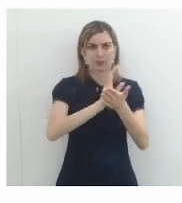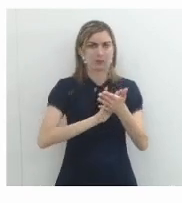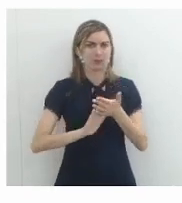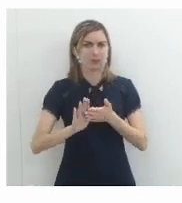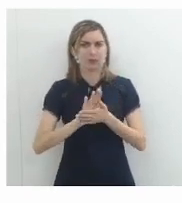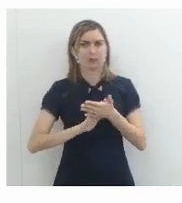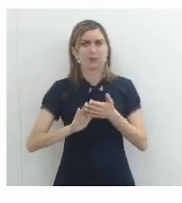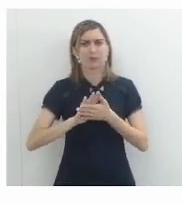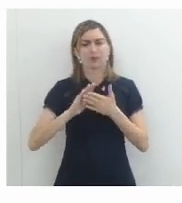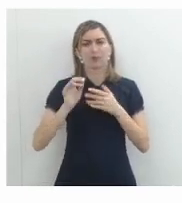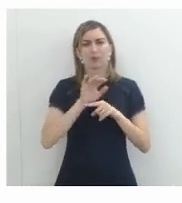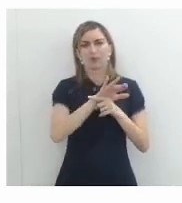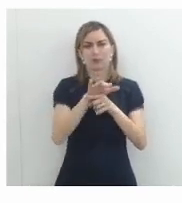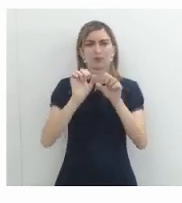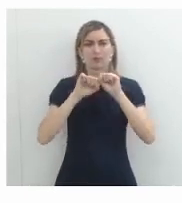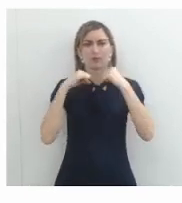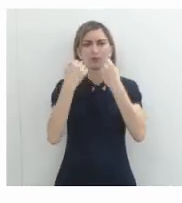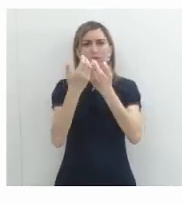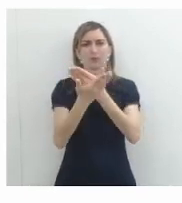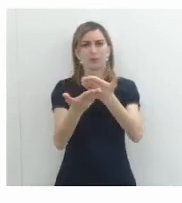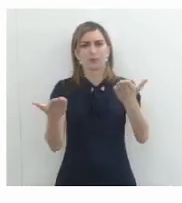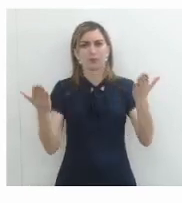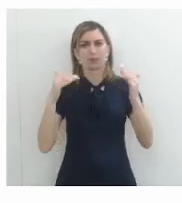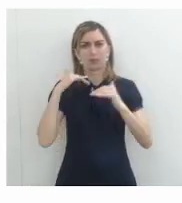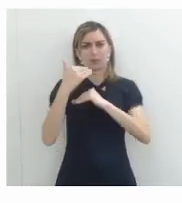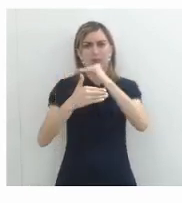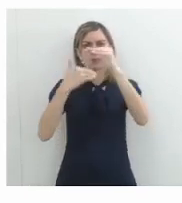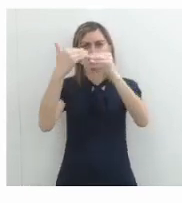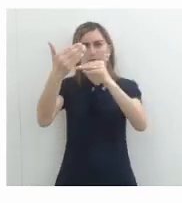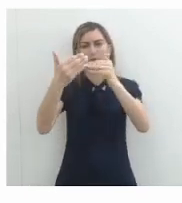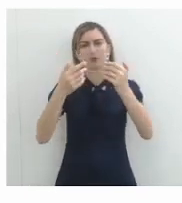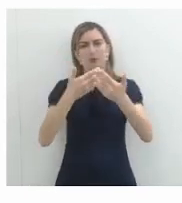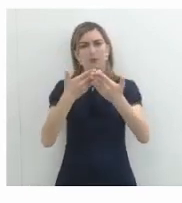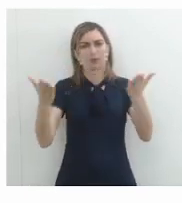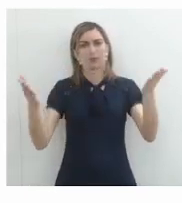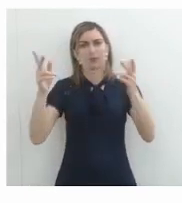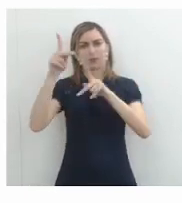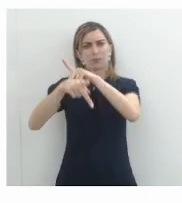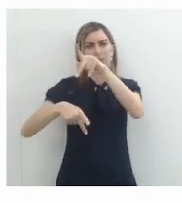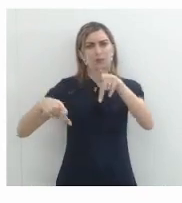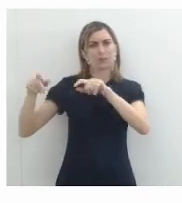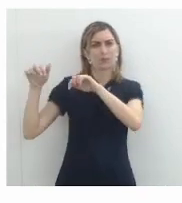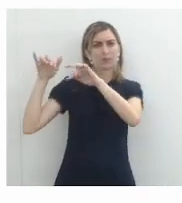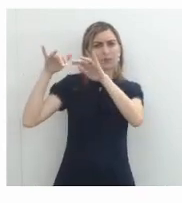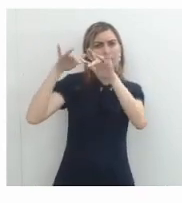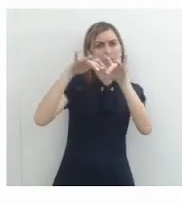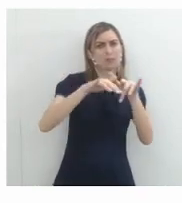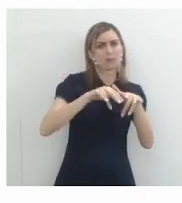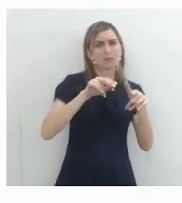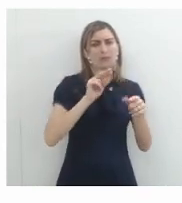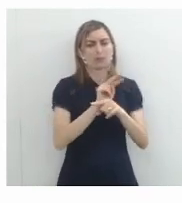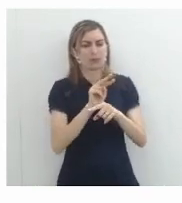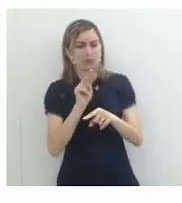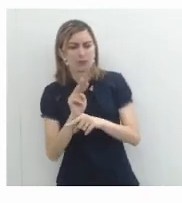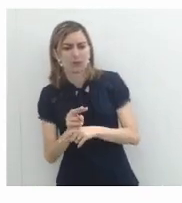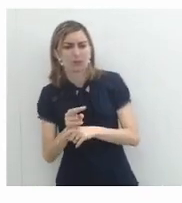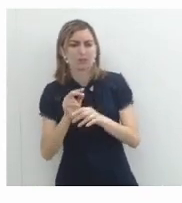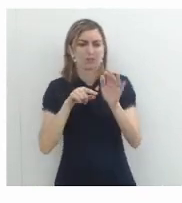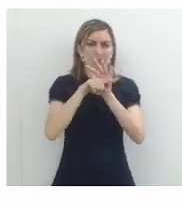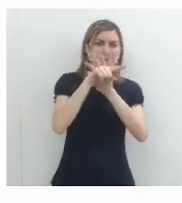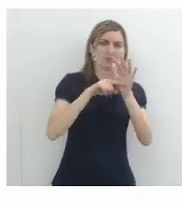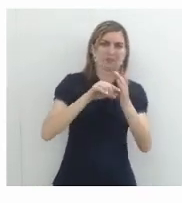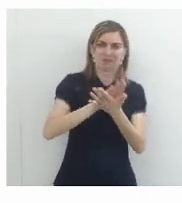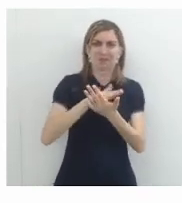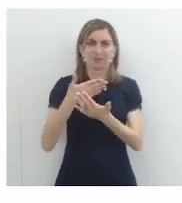a serviço da sociedade e do seu desenvolvimento, aberta ao público, que conservam, investigam, comunicam, interpretam